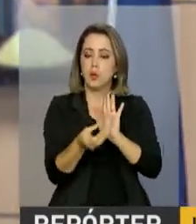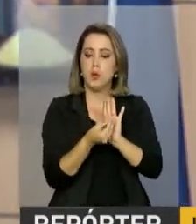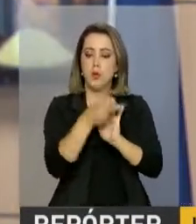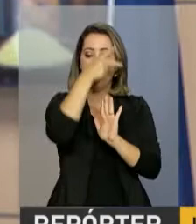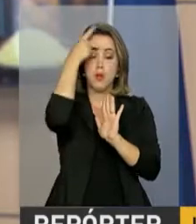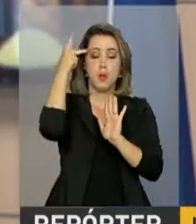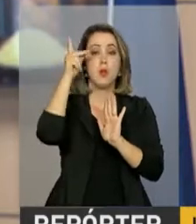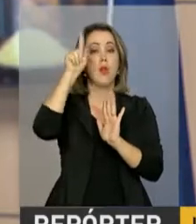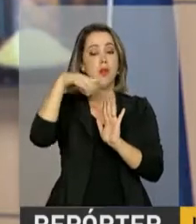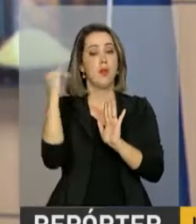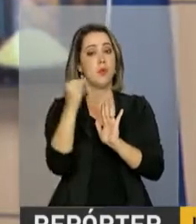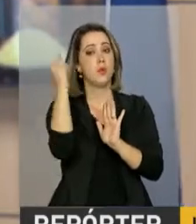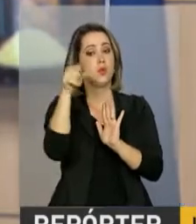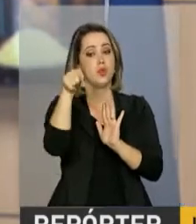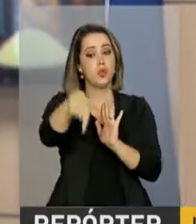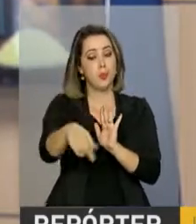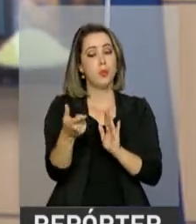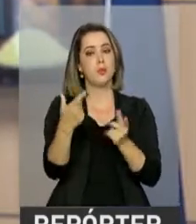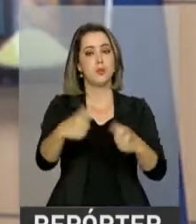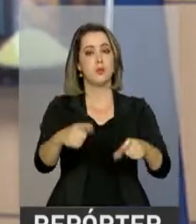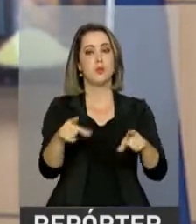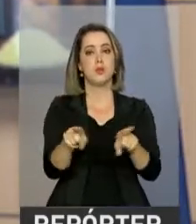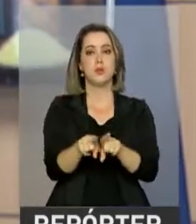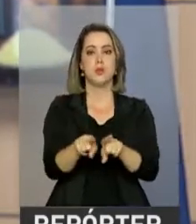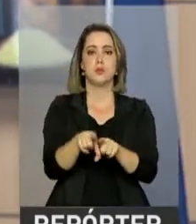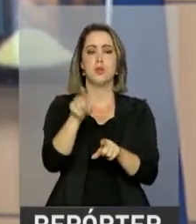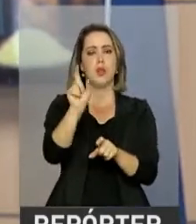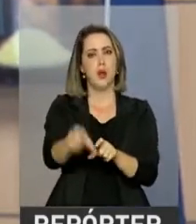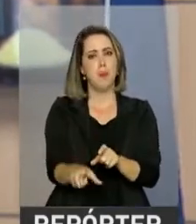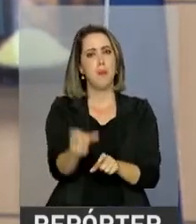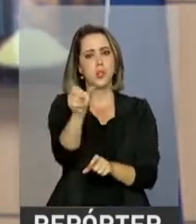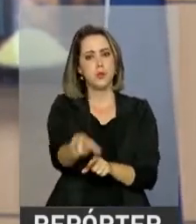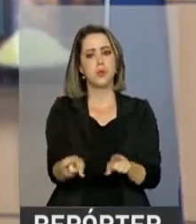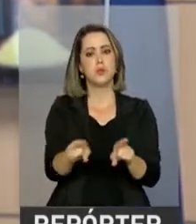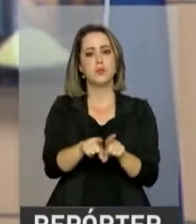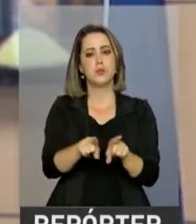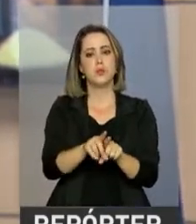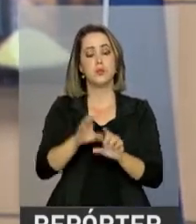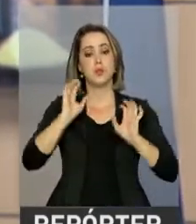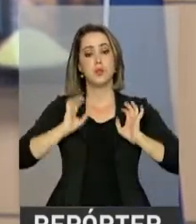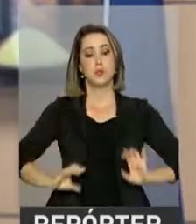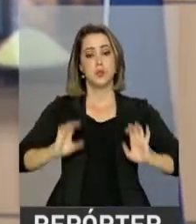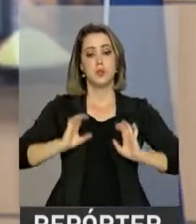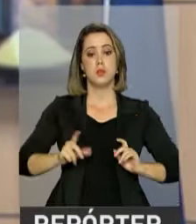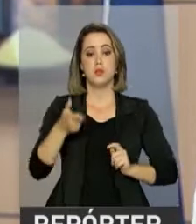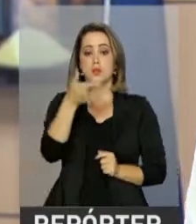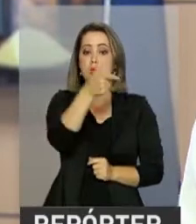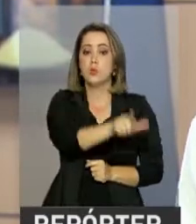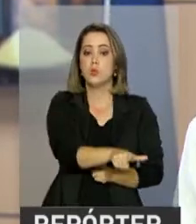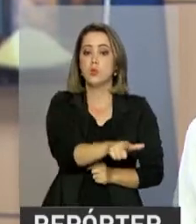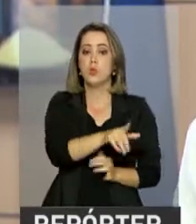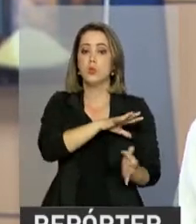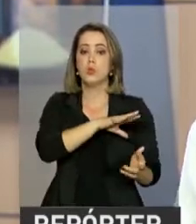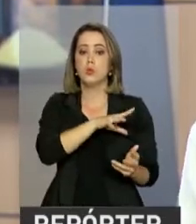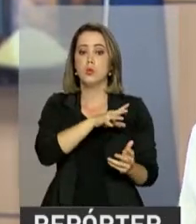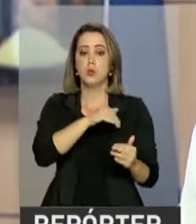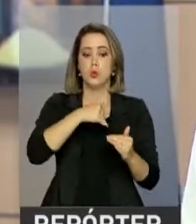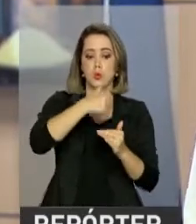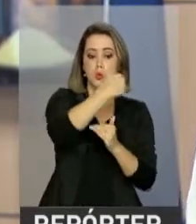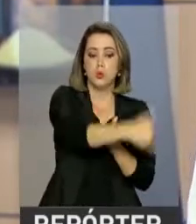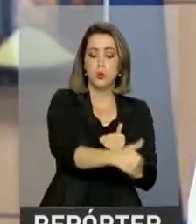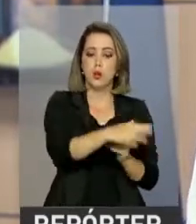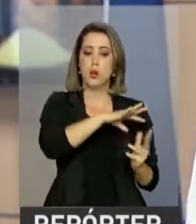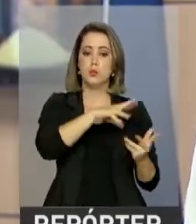agricultor familiar lá mas é muito agricultor também era um cidadão do outro lado do mundo porque tem